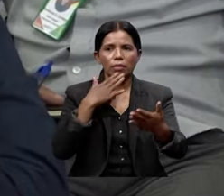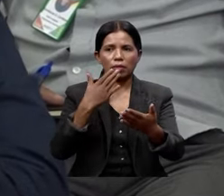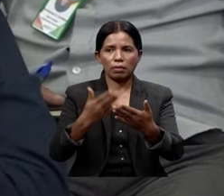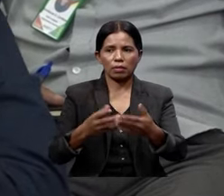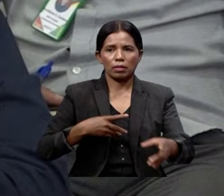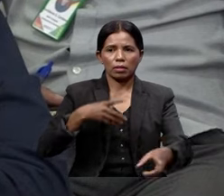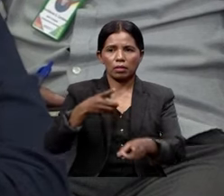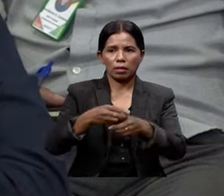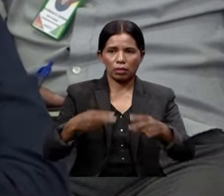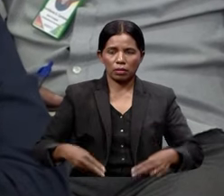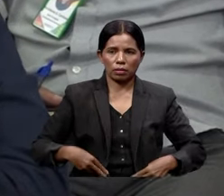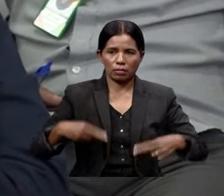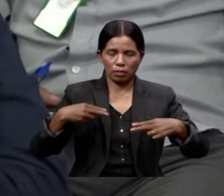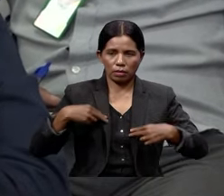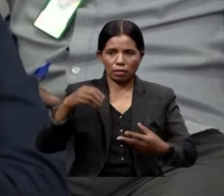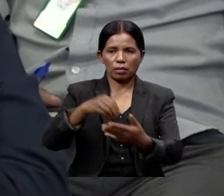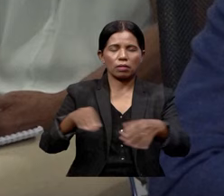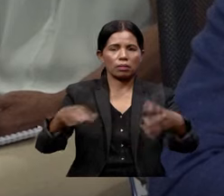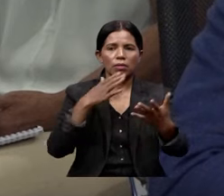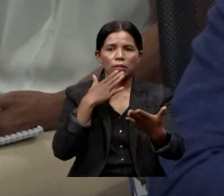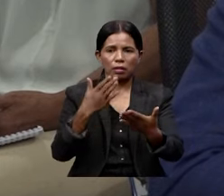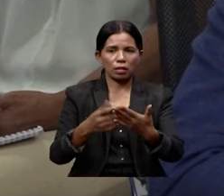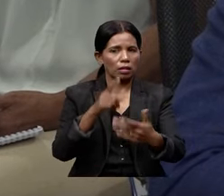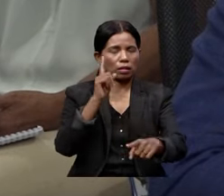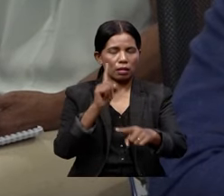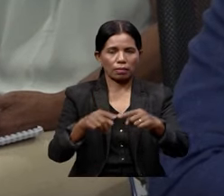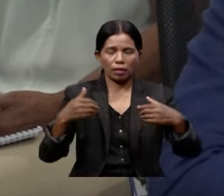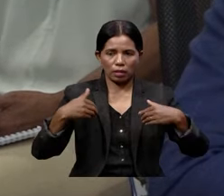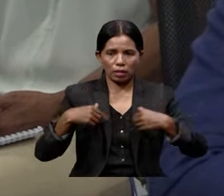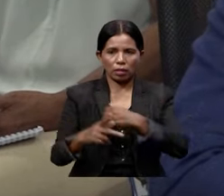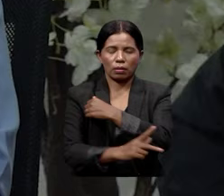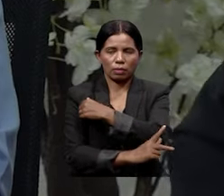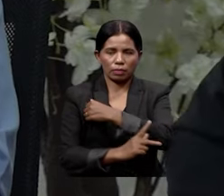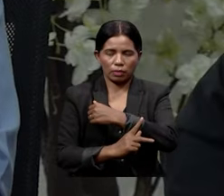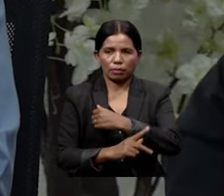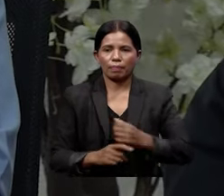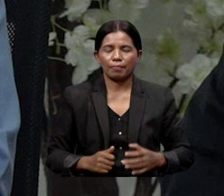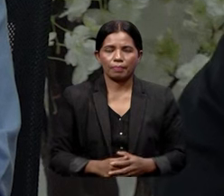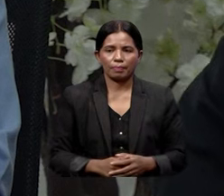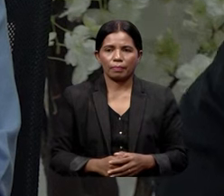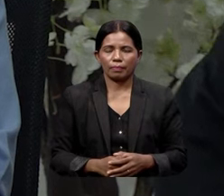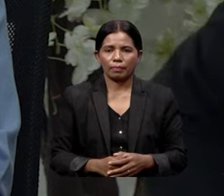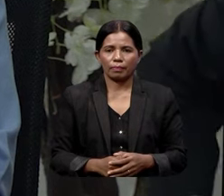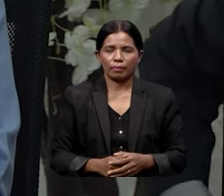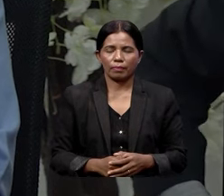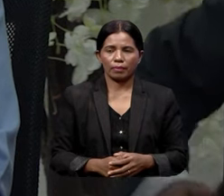direitos humanos, a tu garante boa governação ou de labele moço corrupção. Durante a